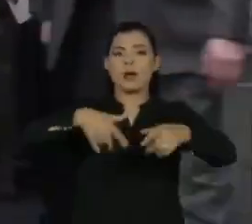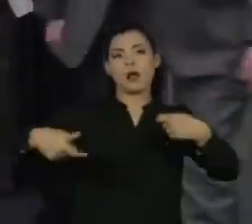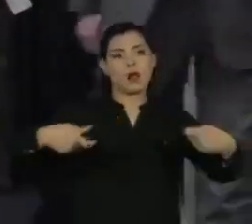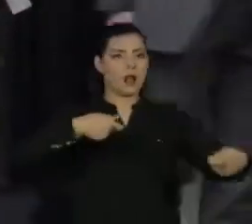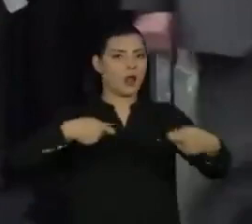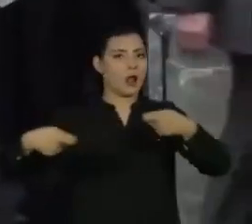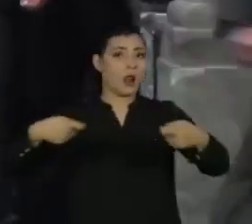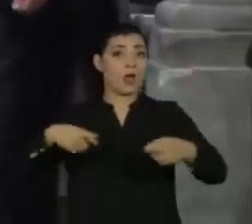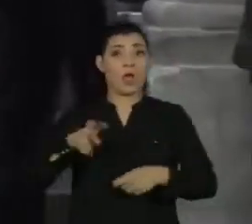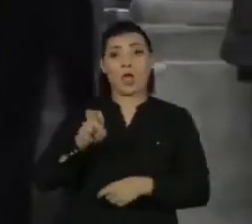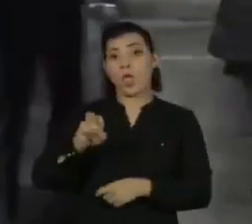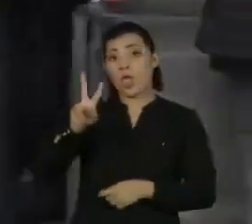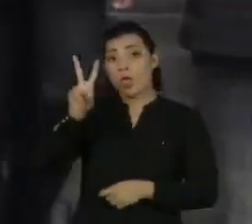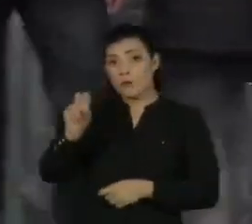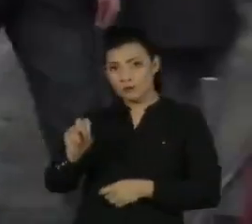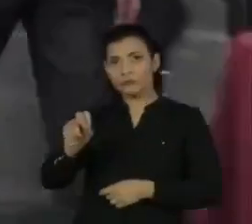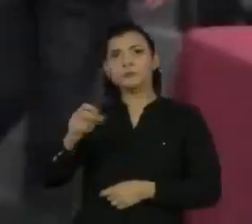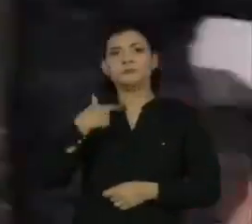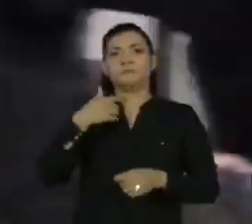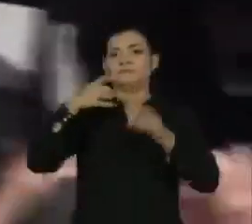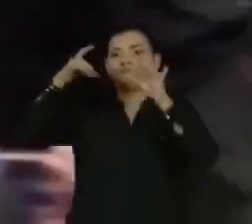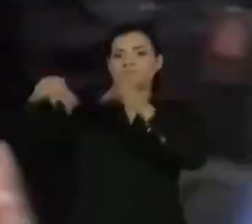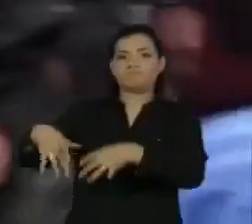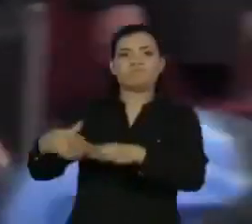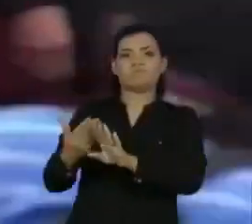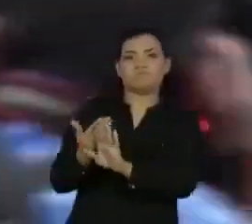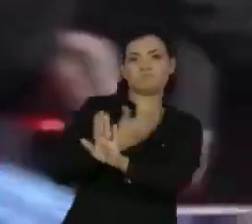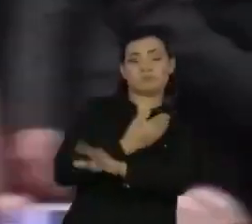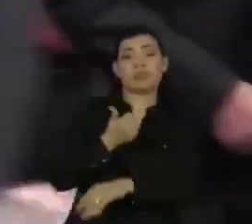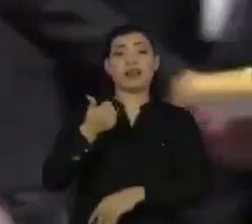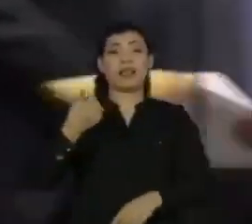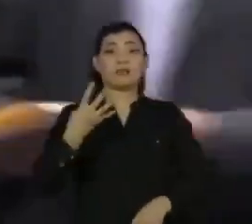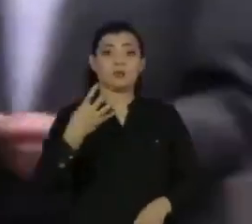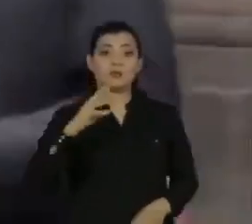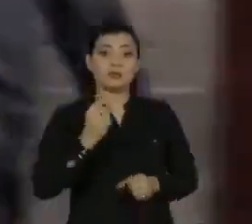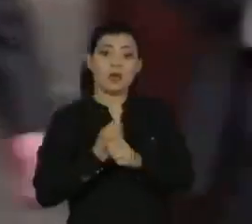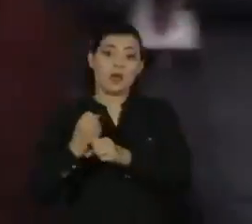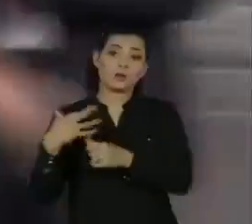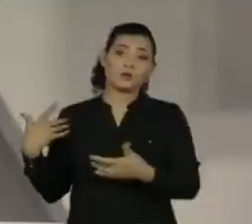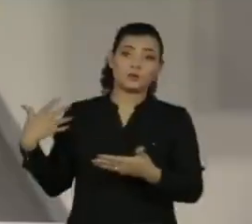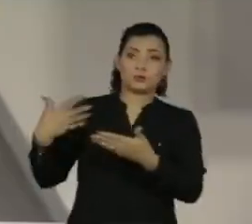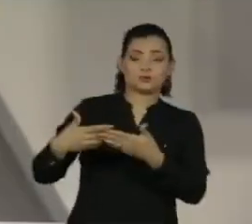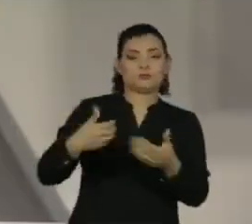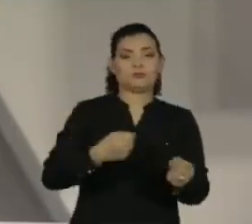sangrentos e levou Morales a renunciar após quase 14 anos no poder.